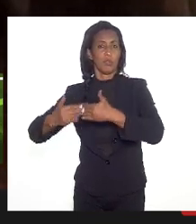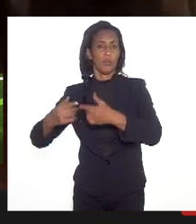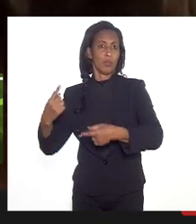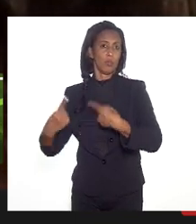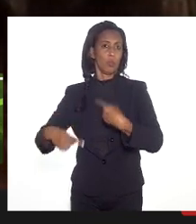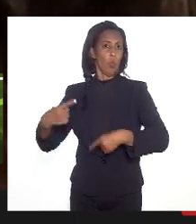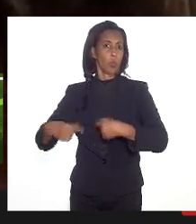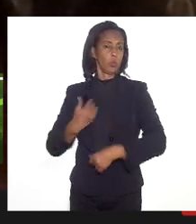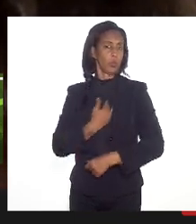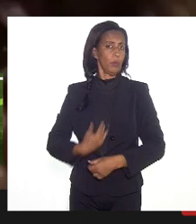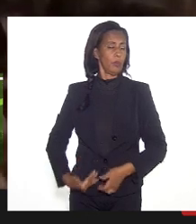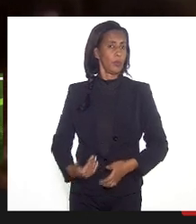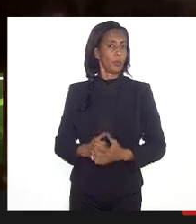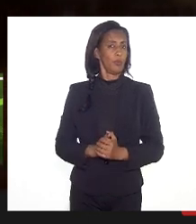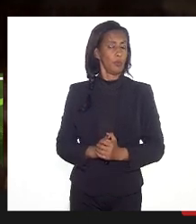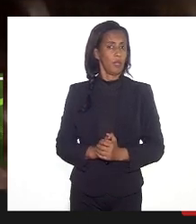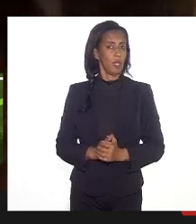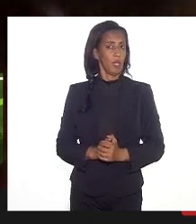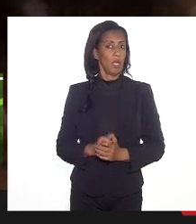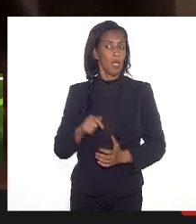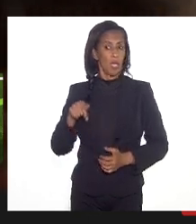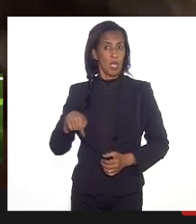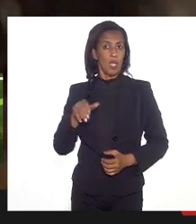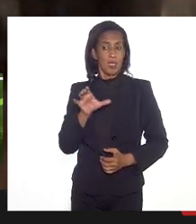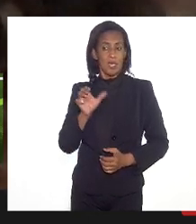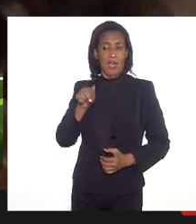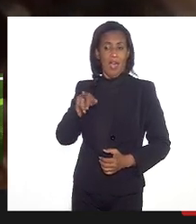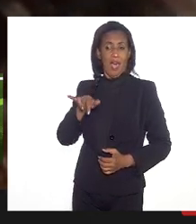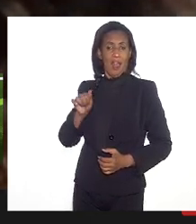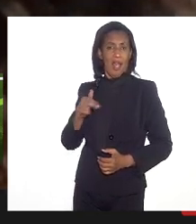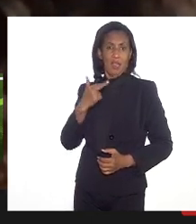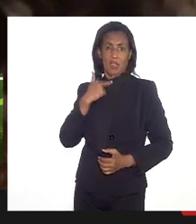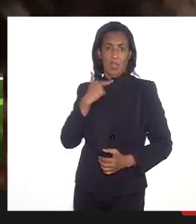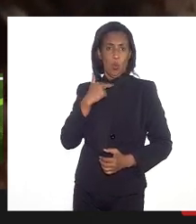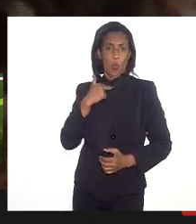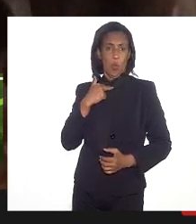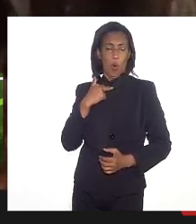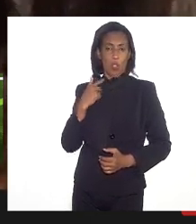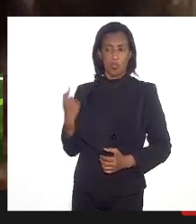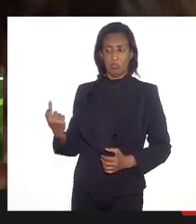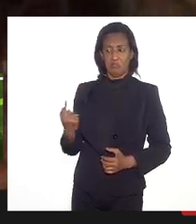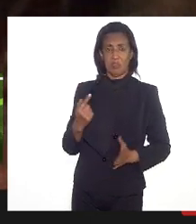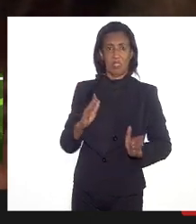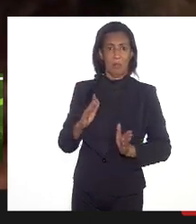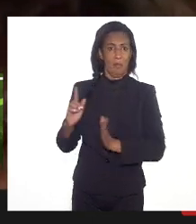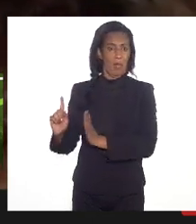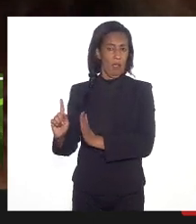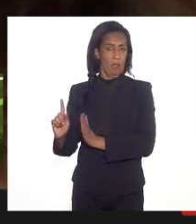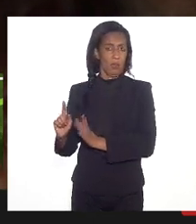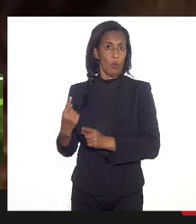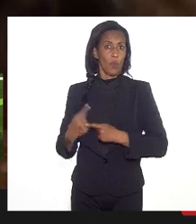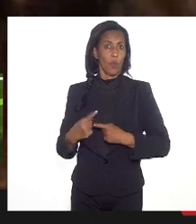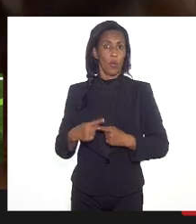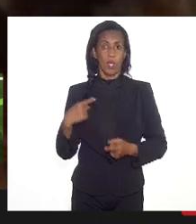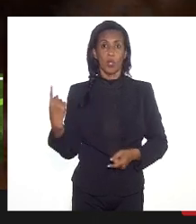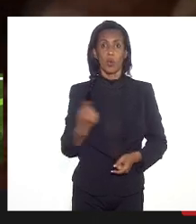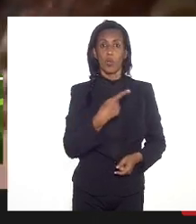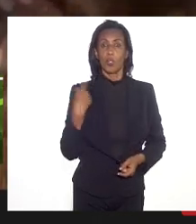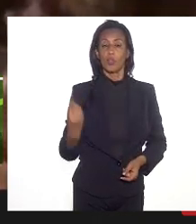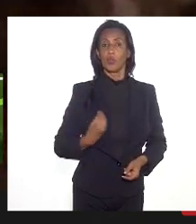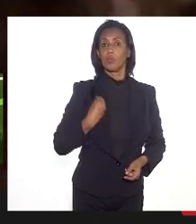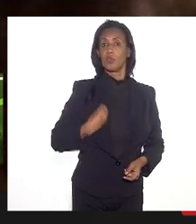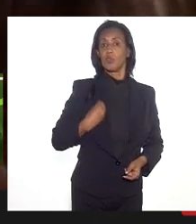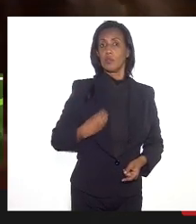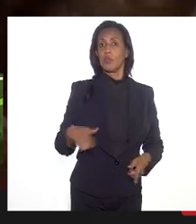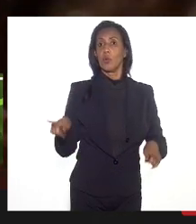políticas públicas. Esse caráter não pode ser consultivo, né? Porque aí nós vamos viver o